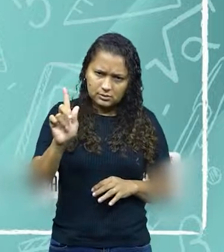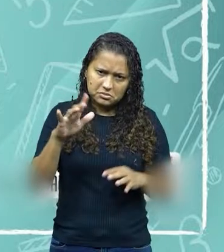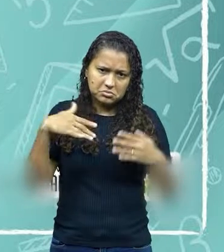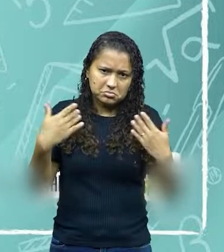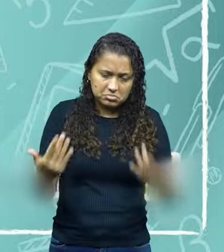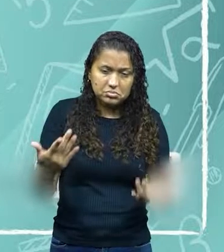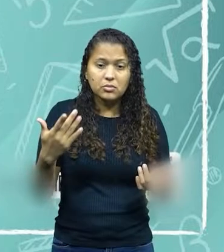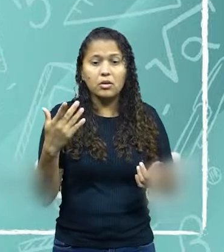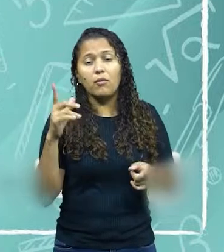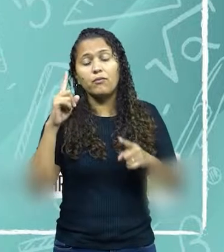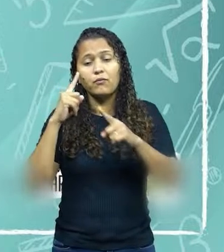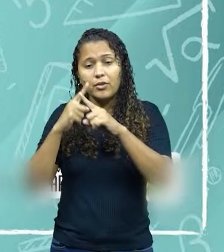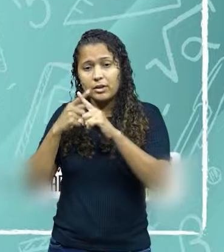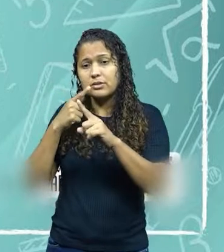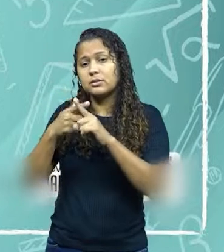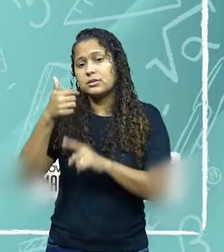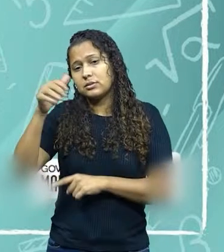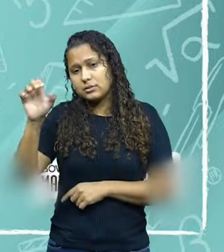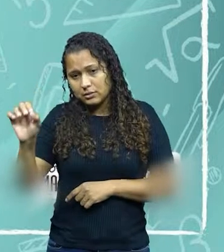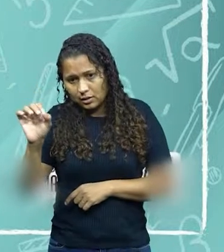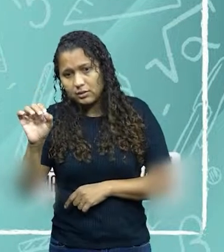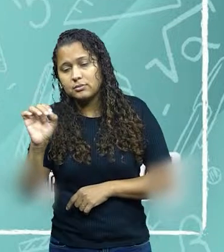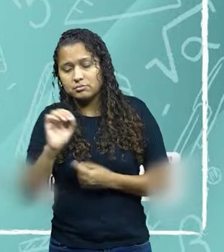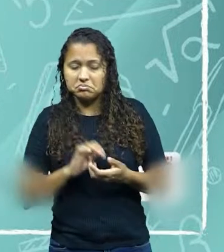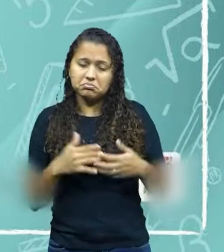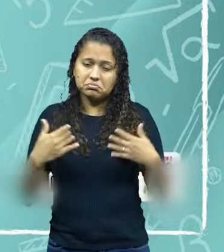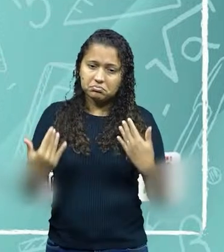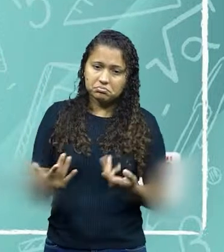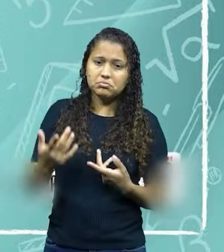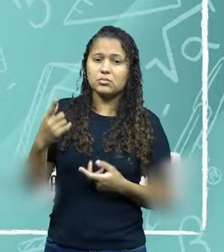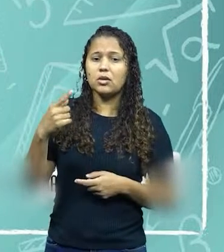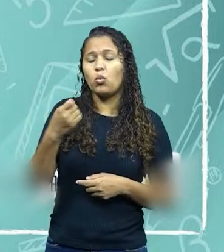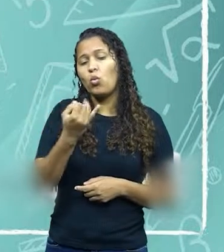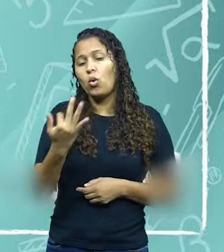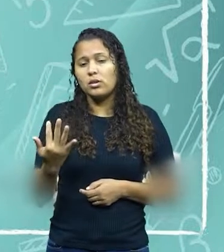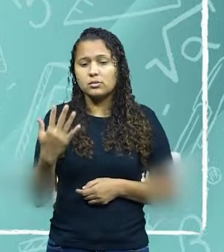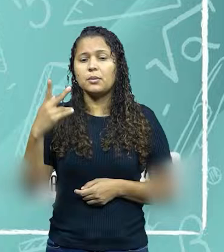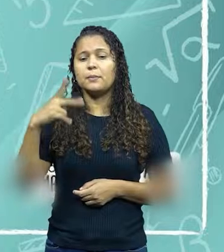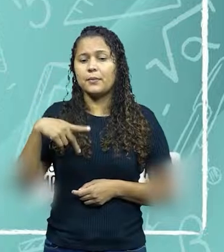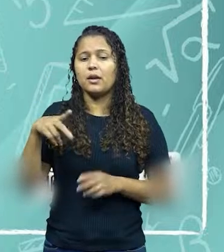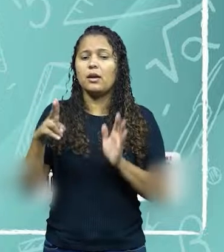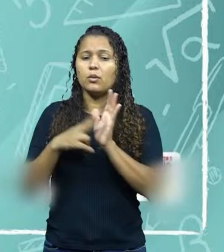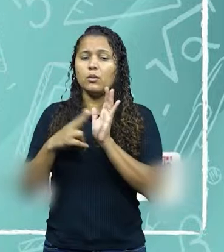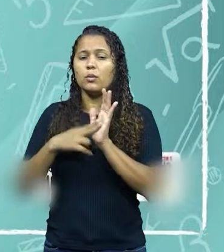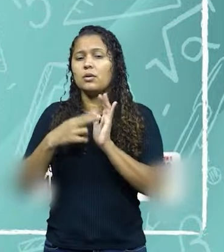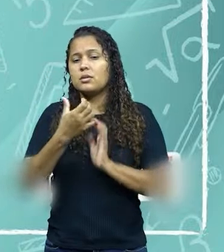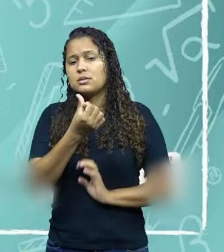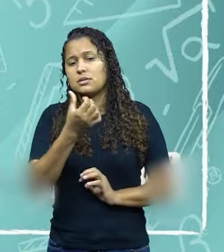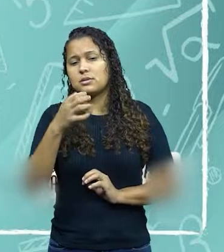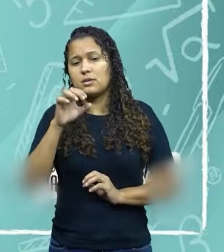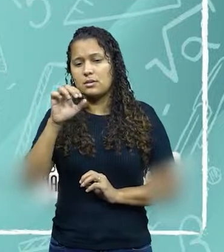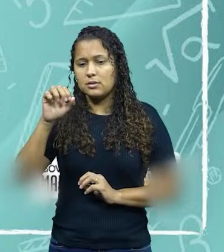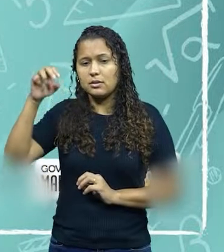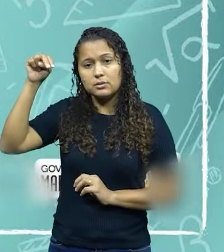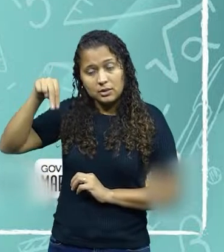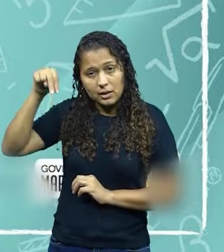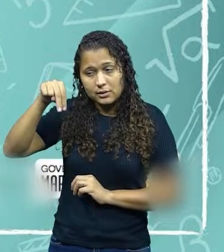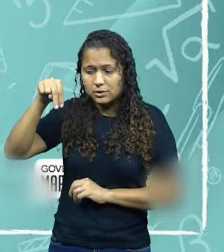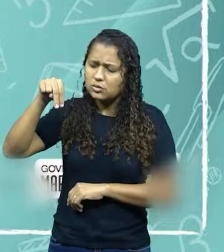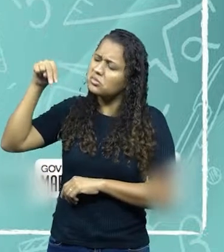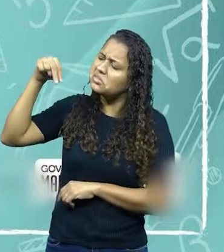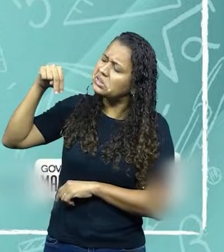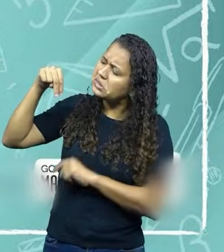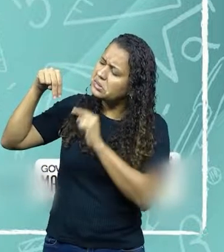é 60, vezes a aceleração da gravidade, que é 10. Então, nós temos 600 newton. Newton é a